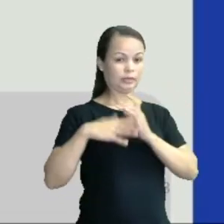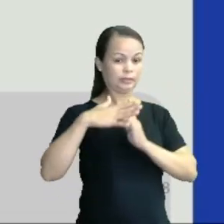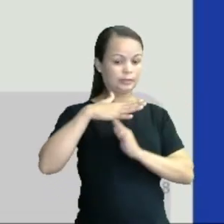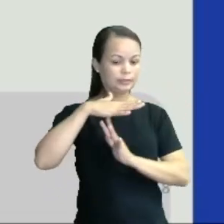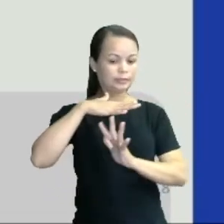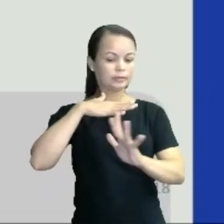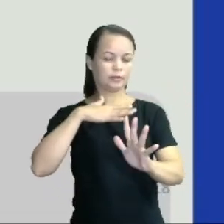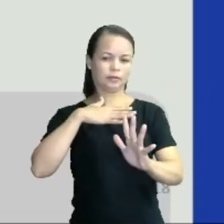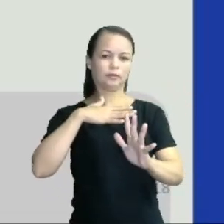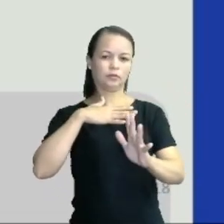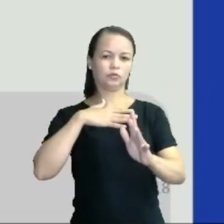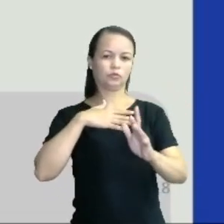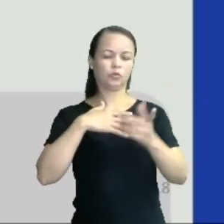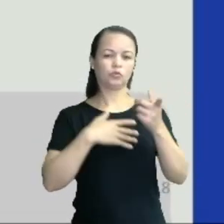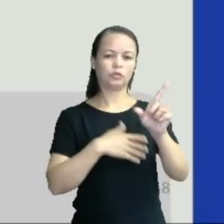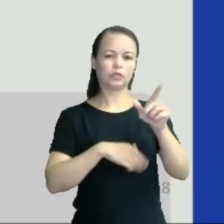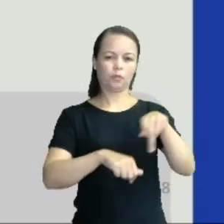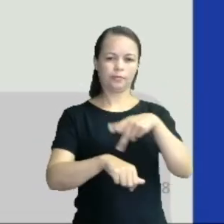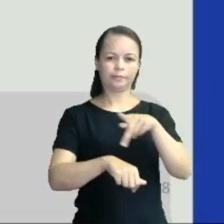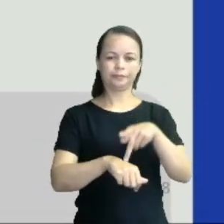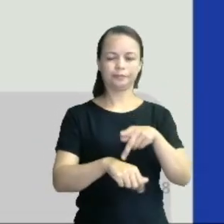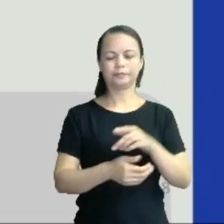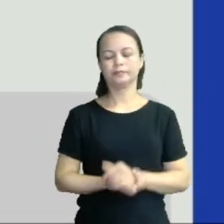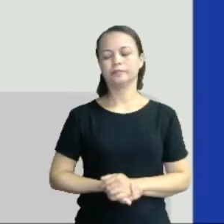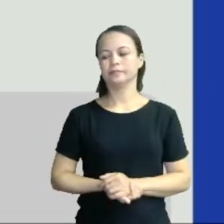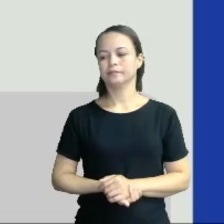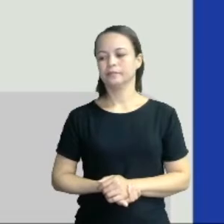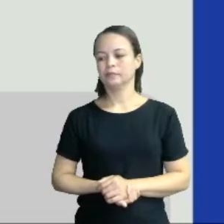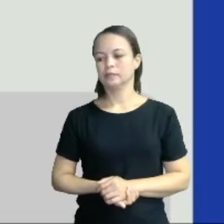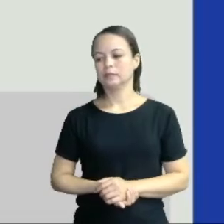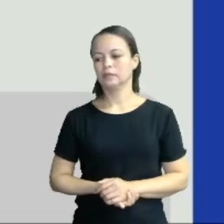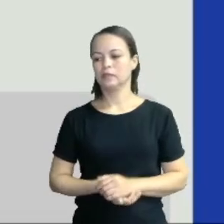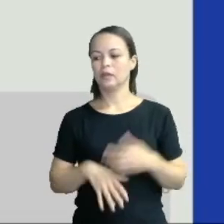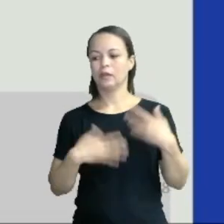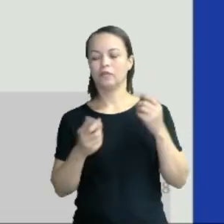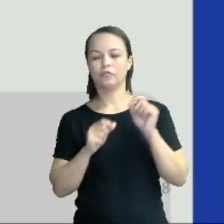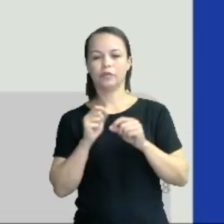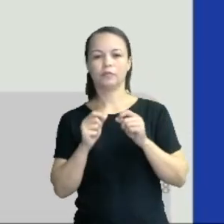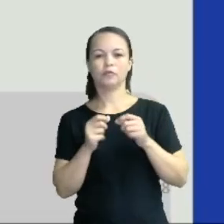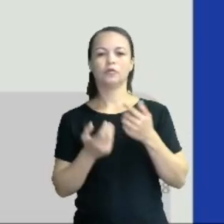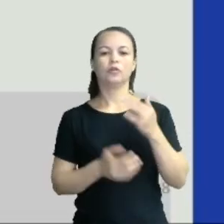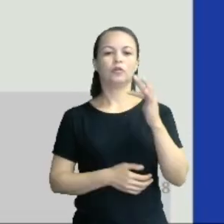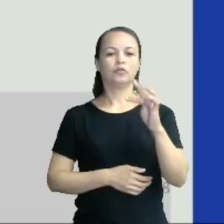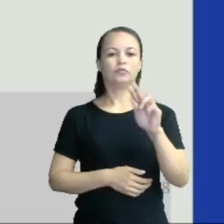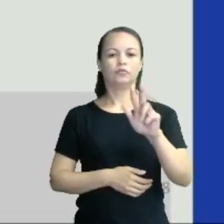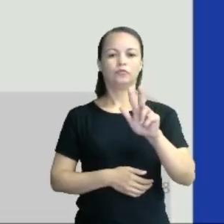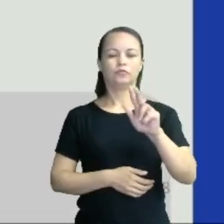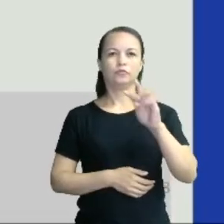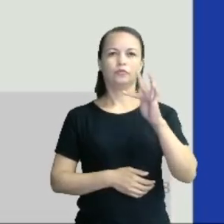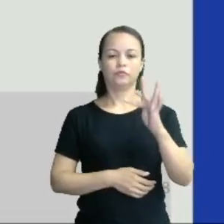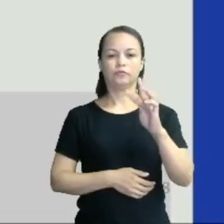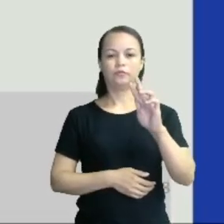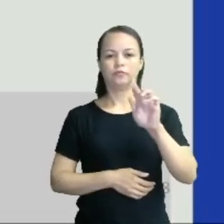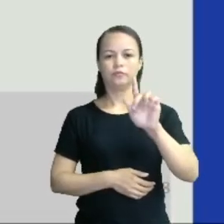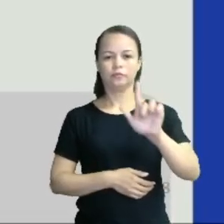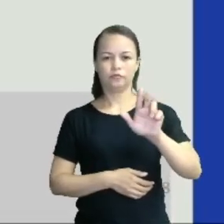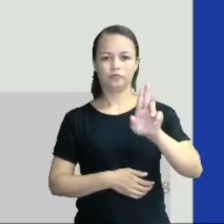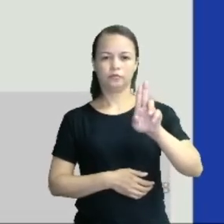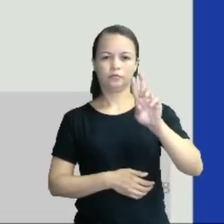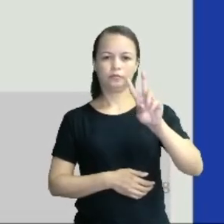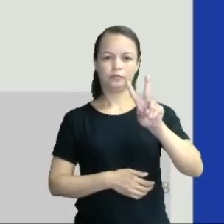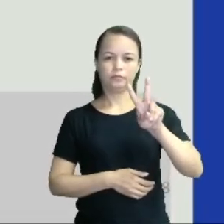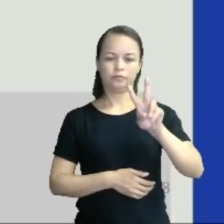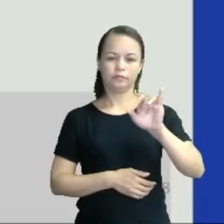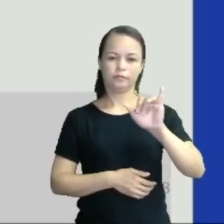país, certo? O último exemplo que vemos é o fluvial. E o